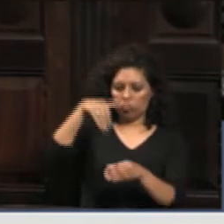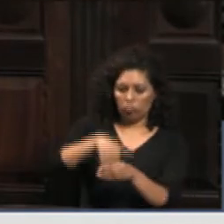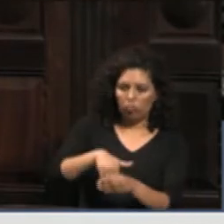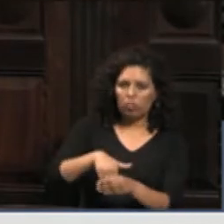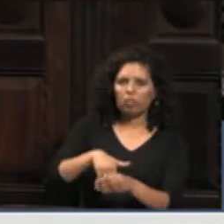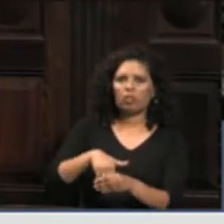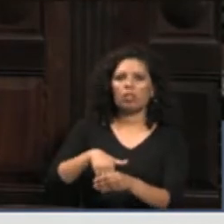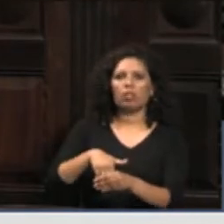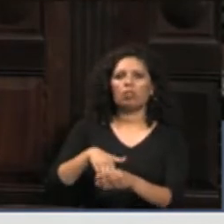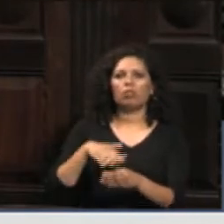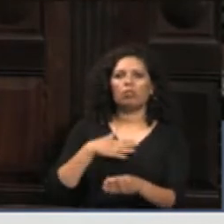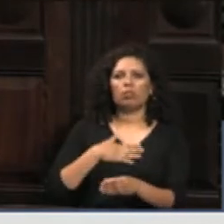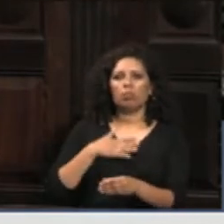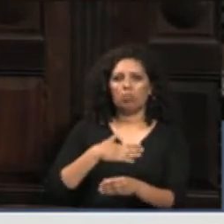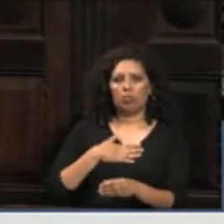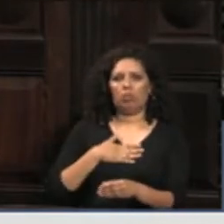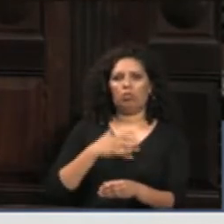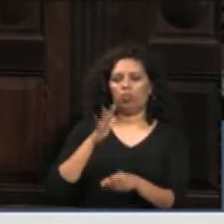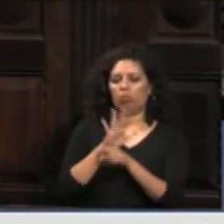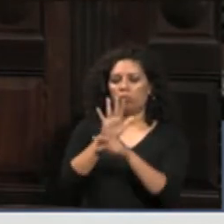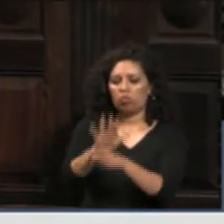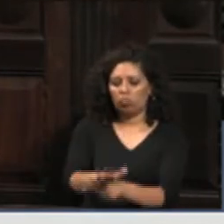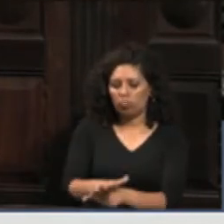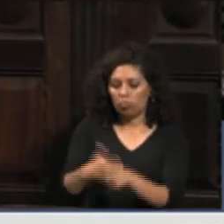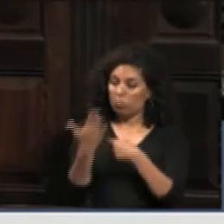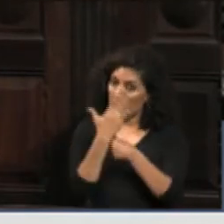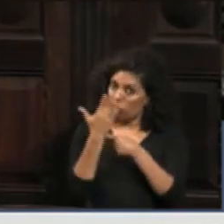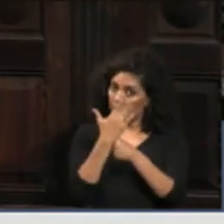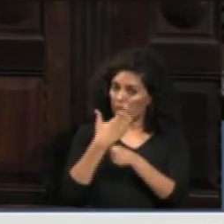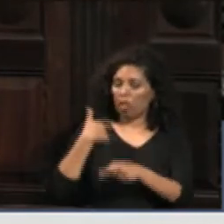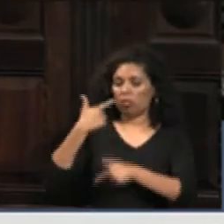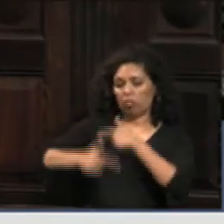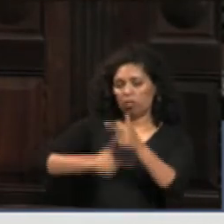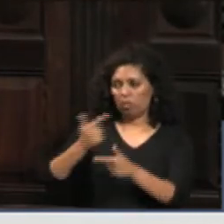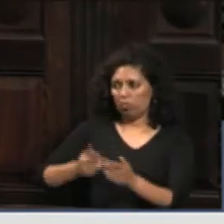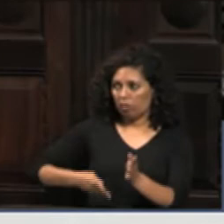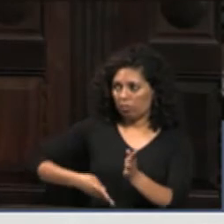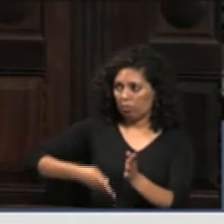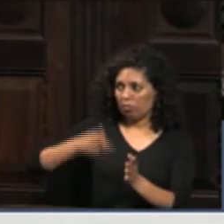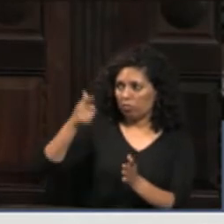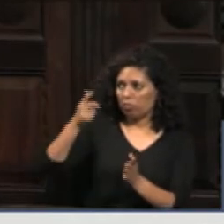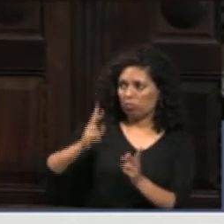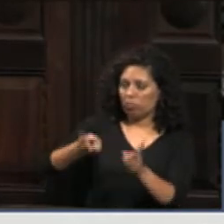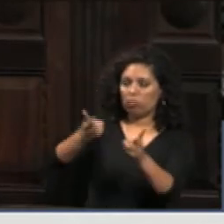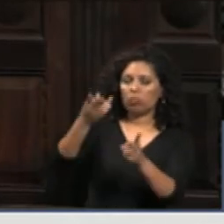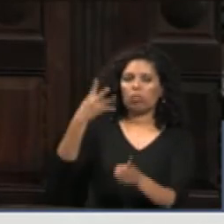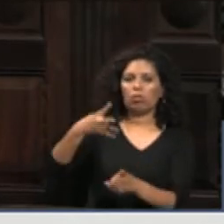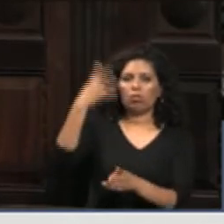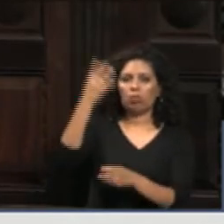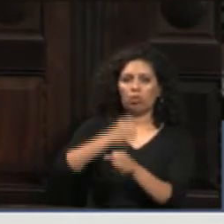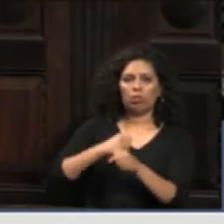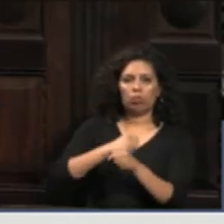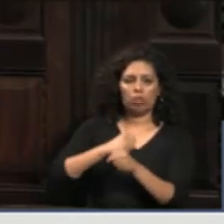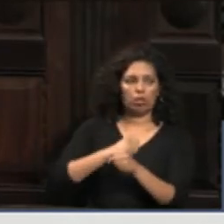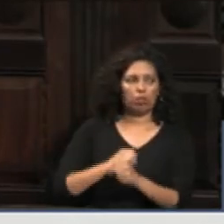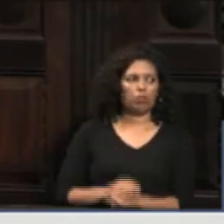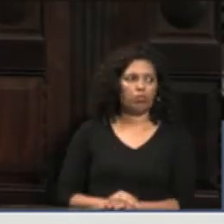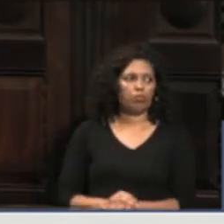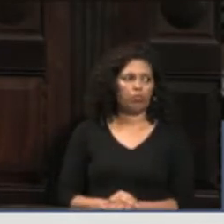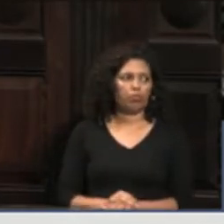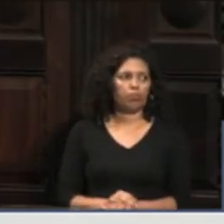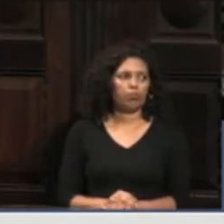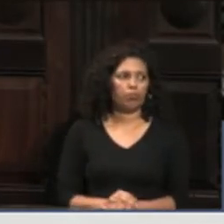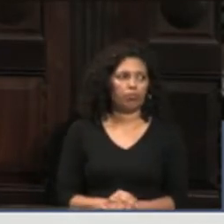continuidade da minha pessoa aqui nesta Casa Legislativa, né?